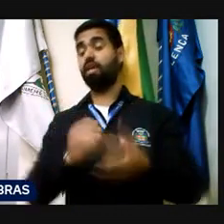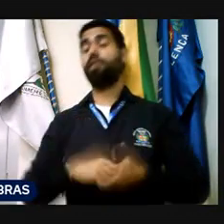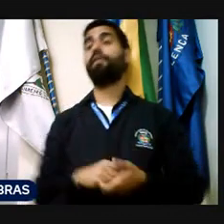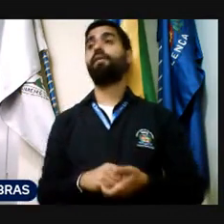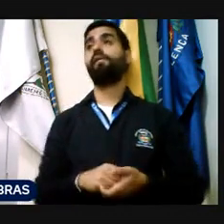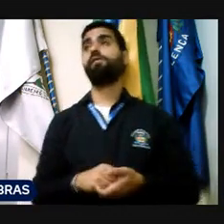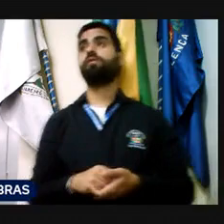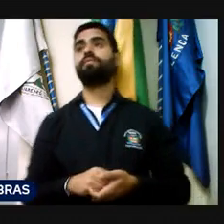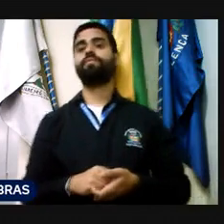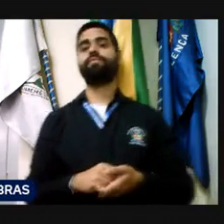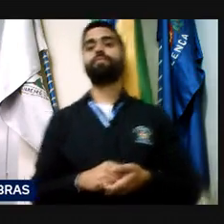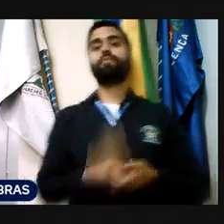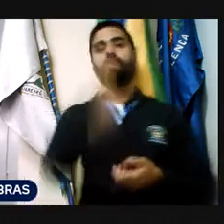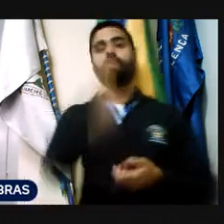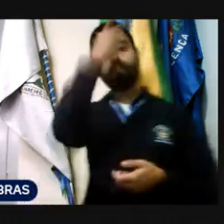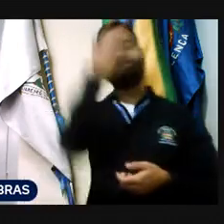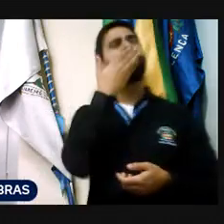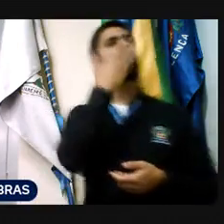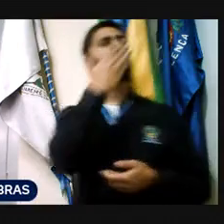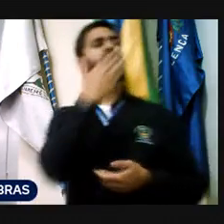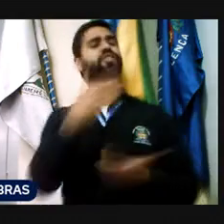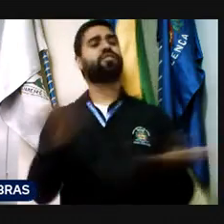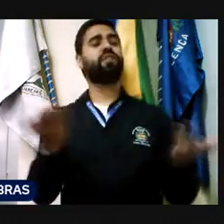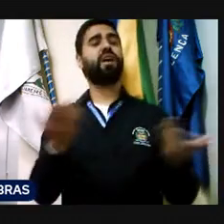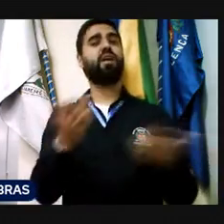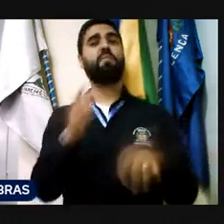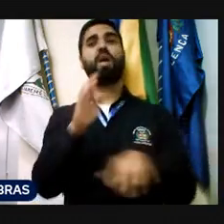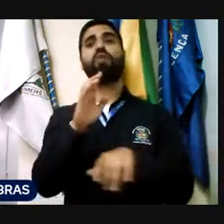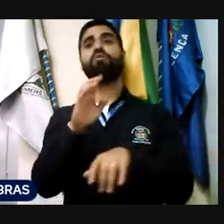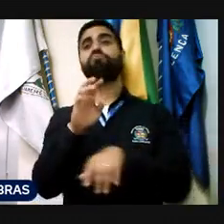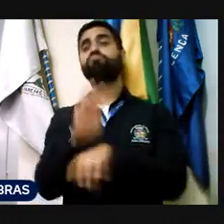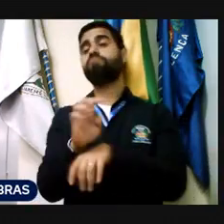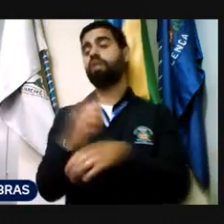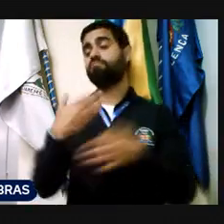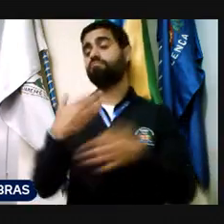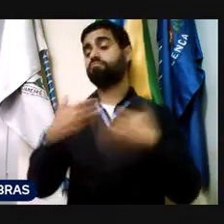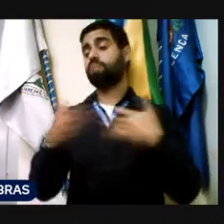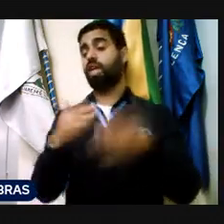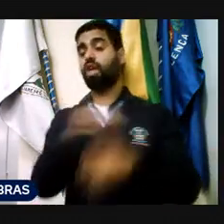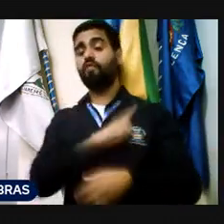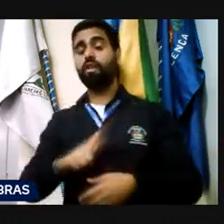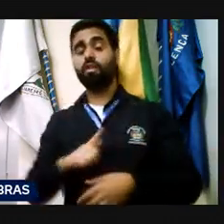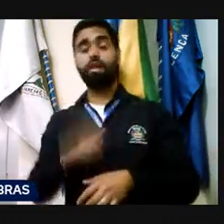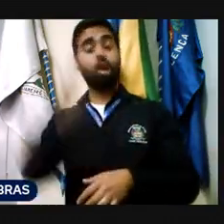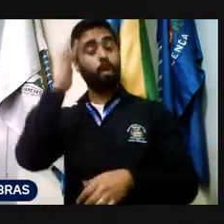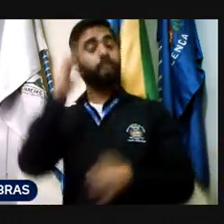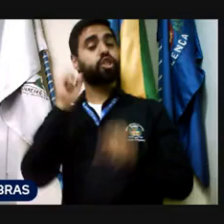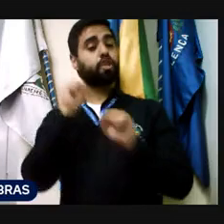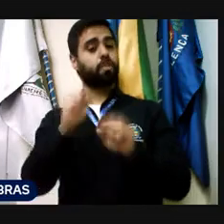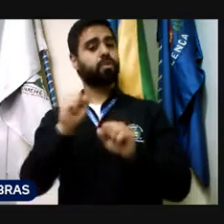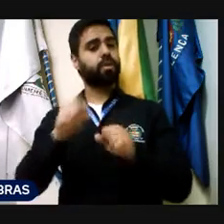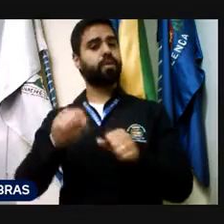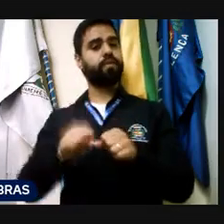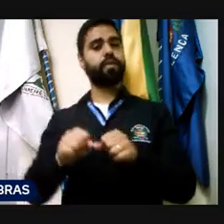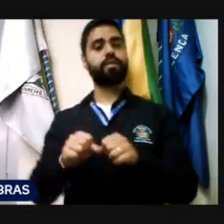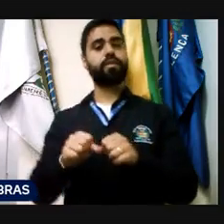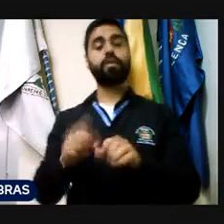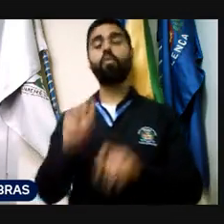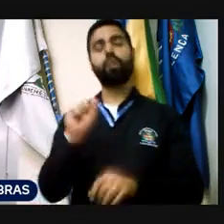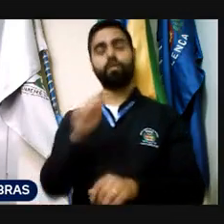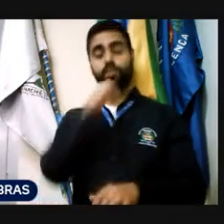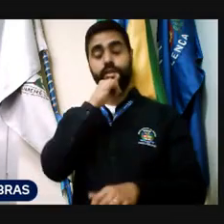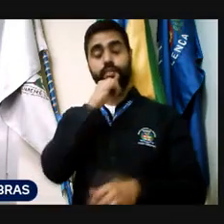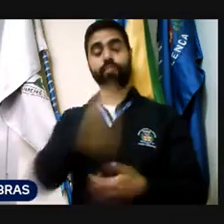o prefeito não fica pedindo quebra-mola, poucos vêm aqui, entendeu? Então, eu acho que poderia ser o